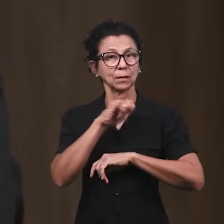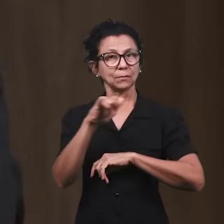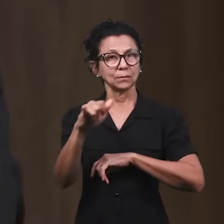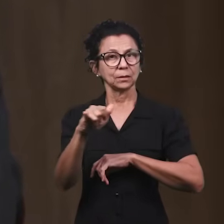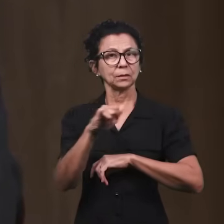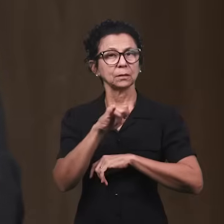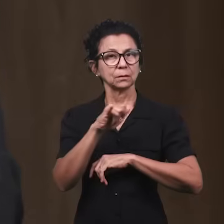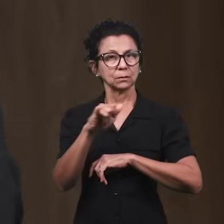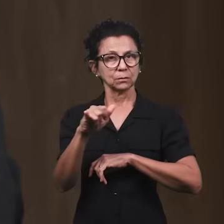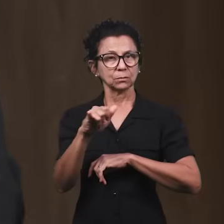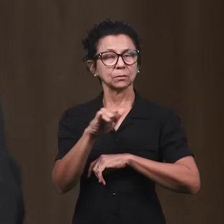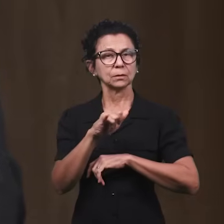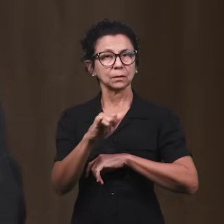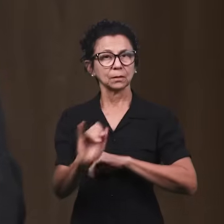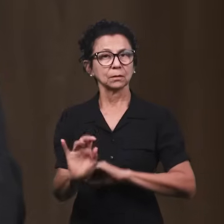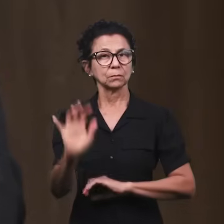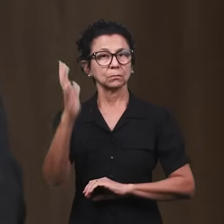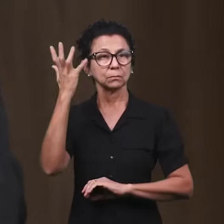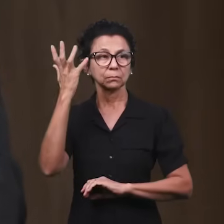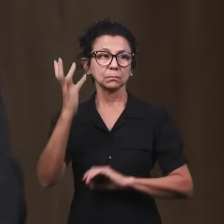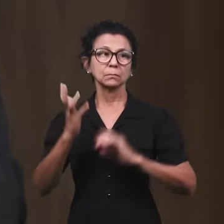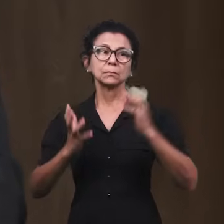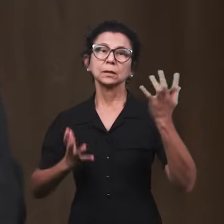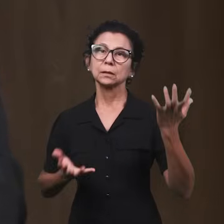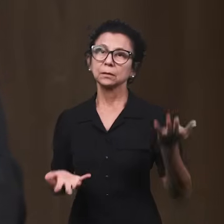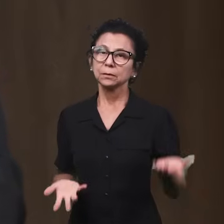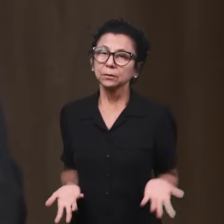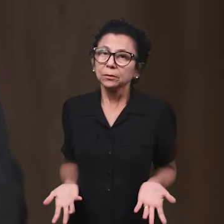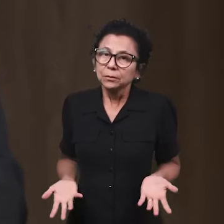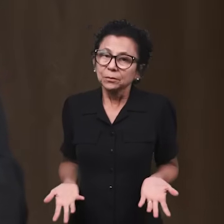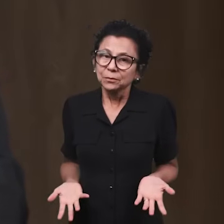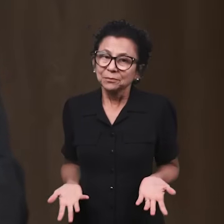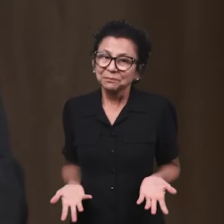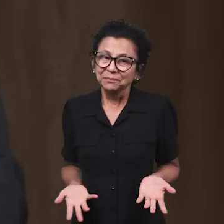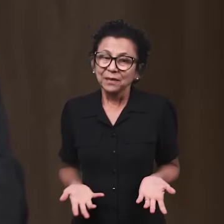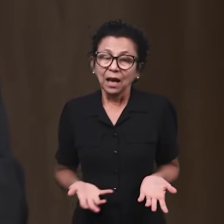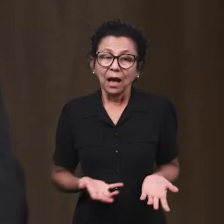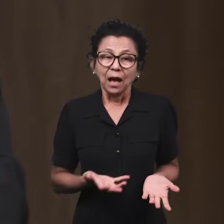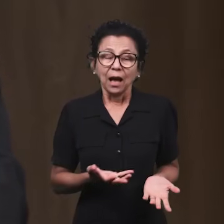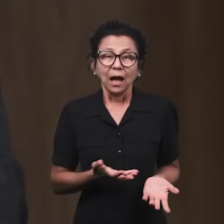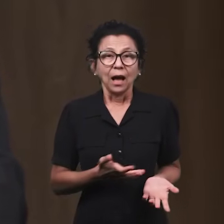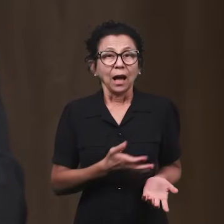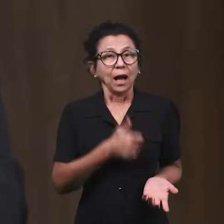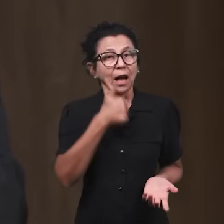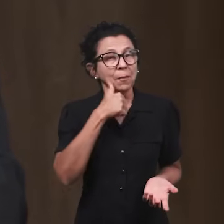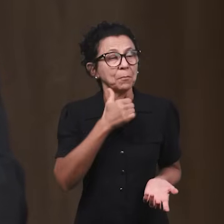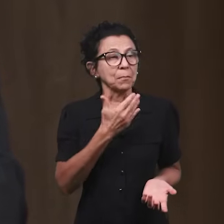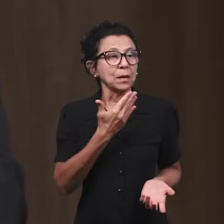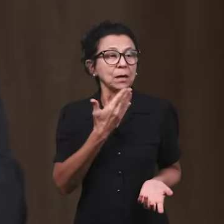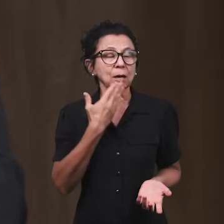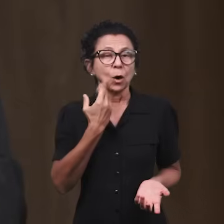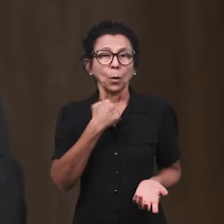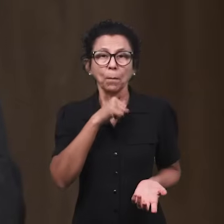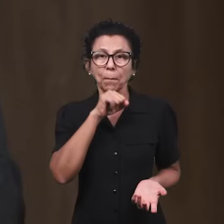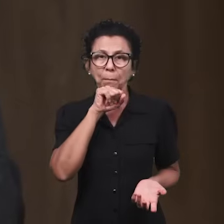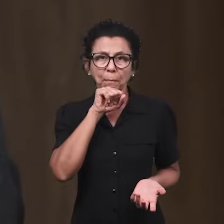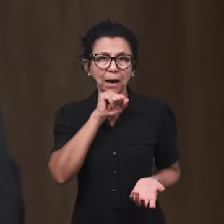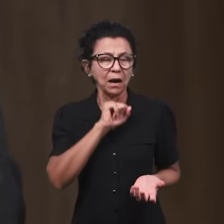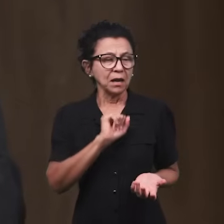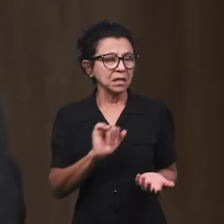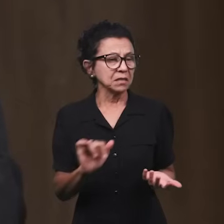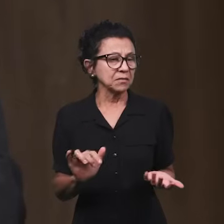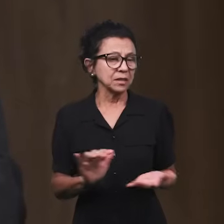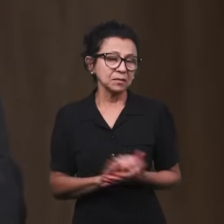alerta, esses fatos, é uma verdade que o mundo não quer ouvir e que há uma indústria, que há um interesse que não quer que